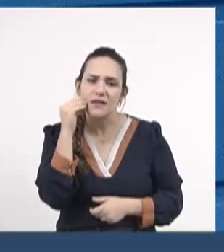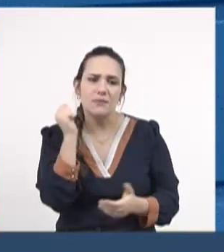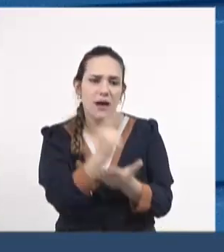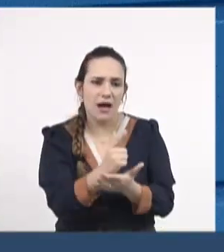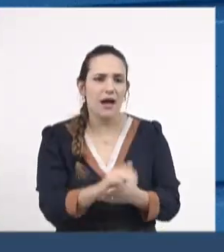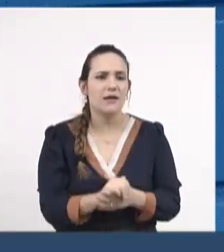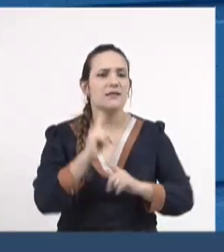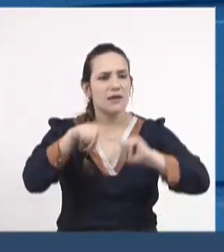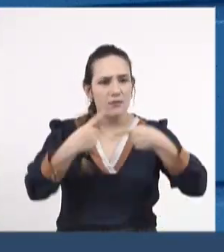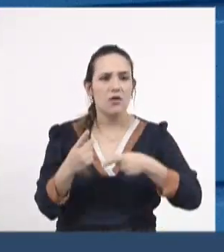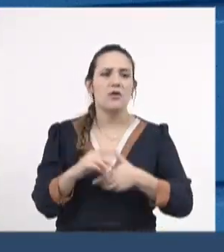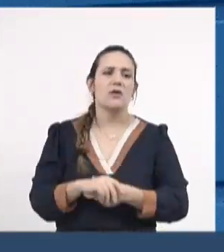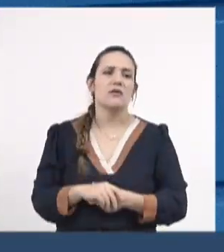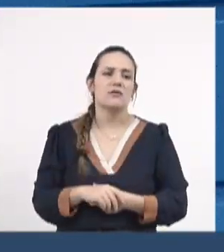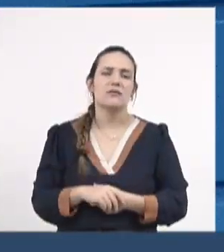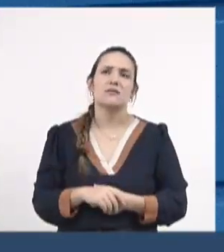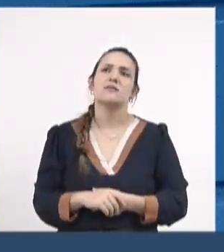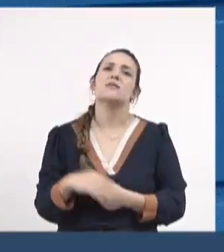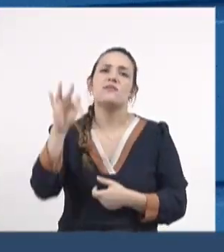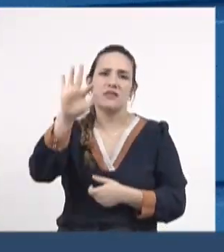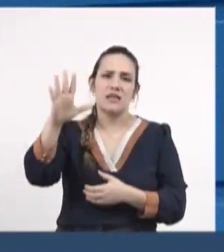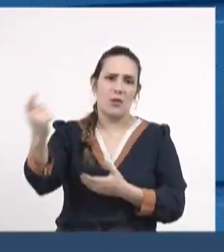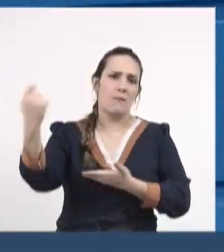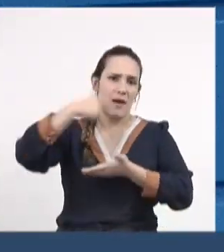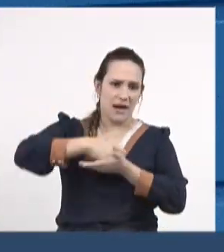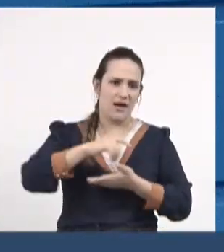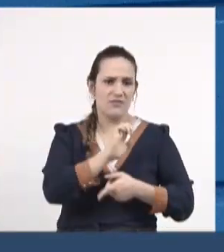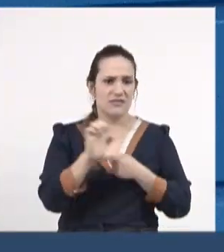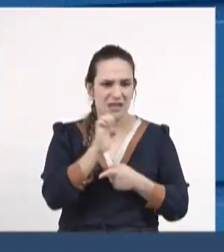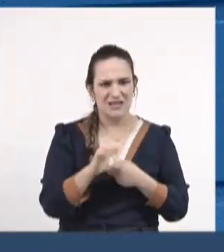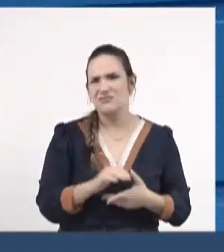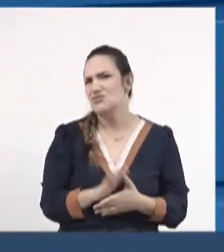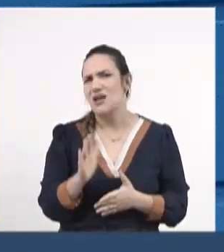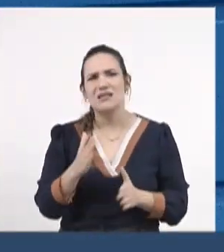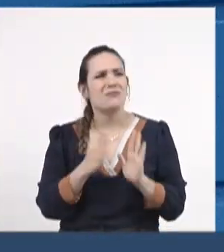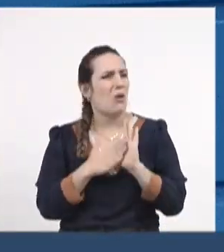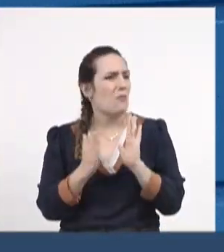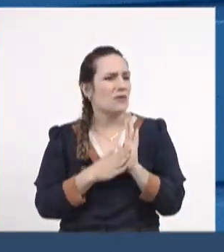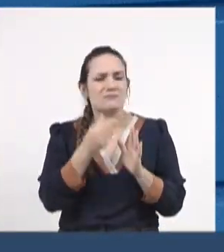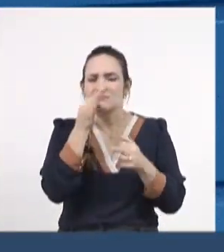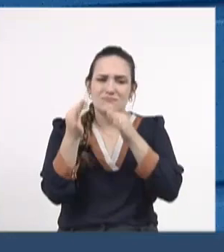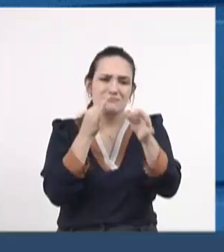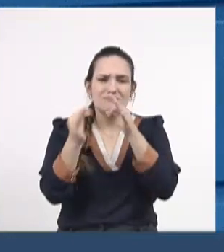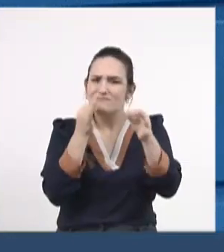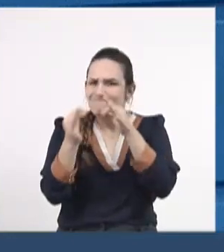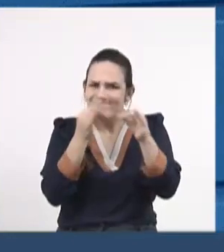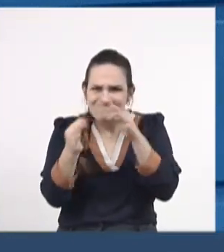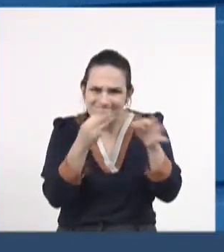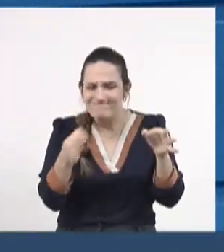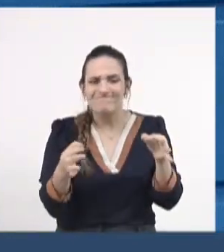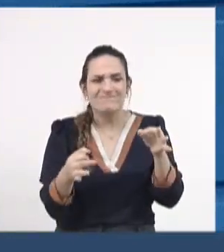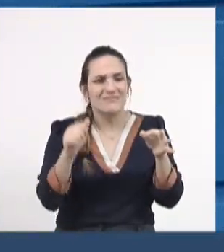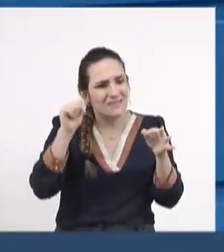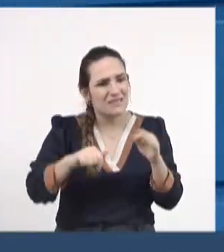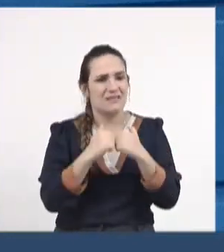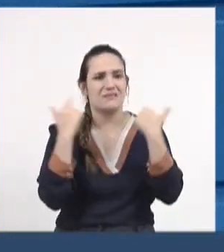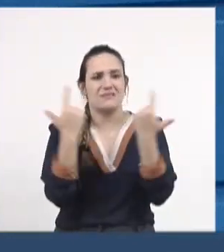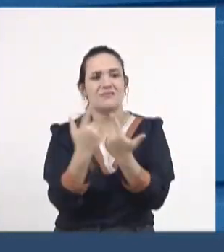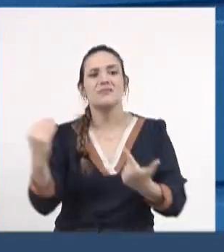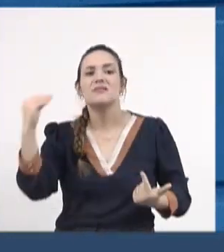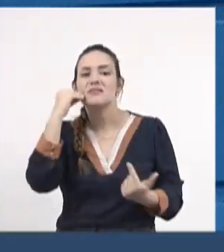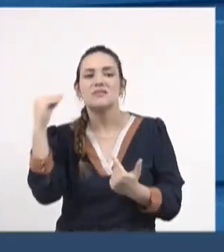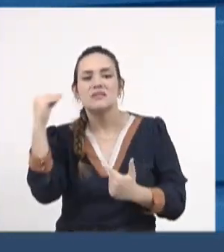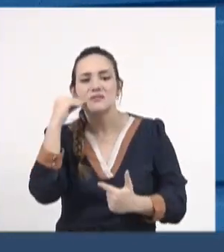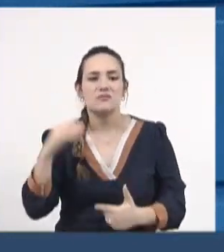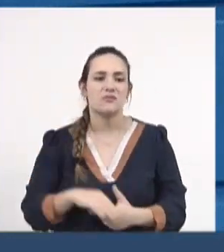pagar pelo Estado e compensar nos recursos da União. Tudo que tinha de discussão foi aberto por esta casa para